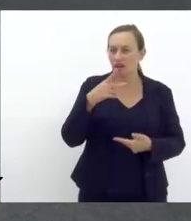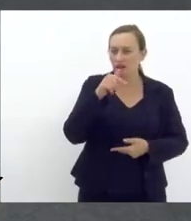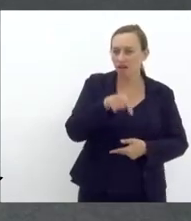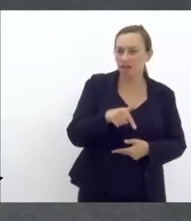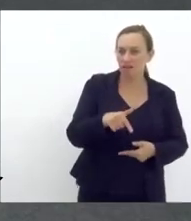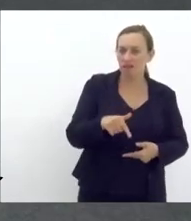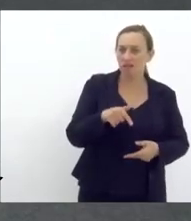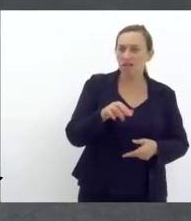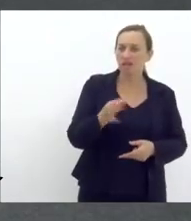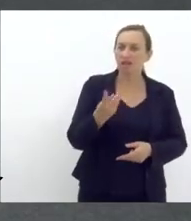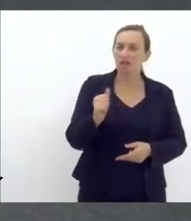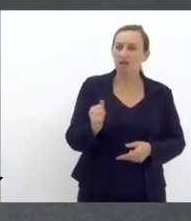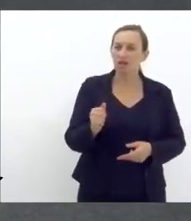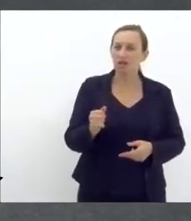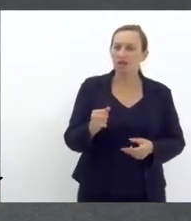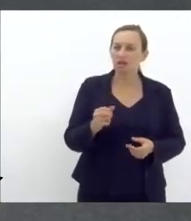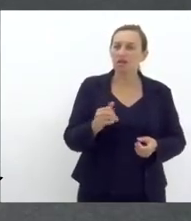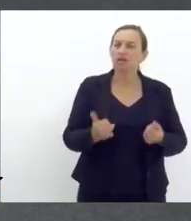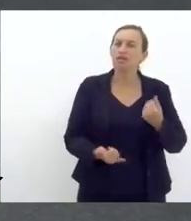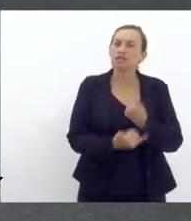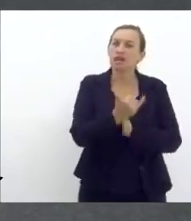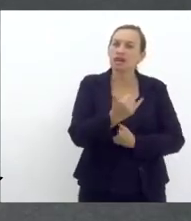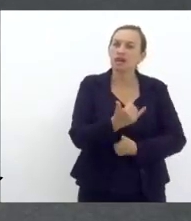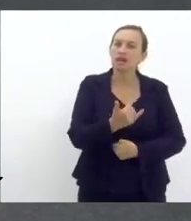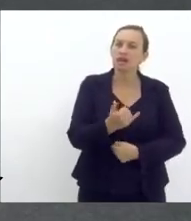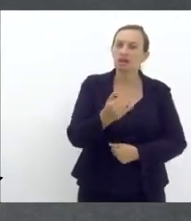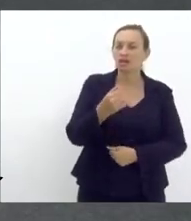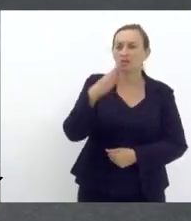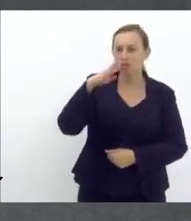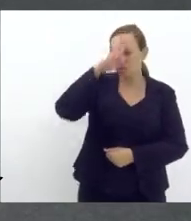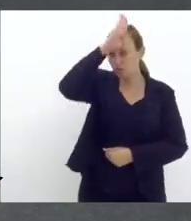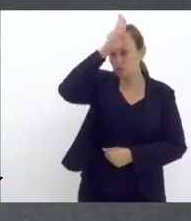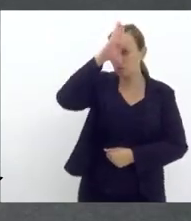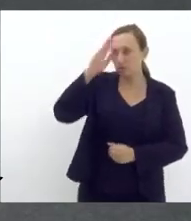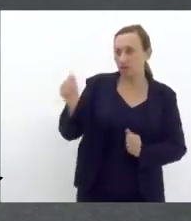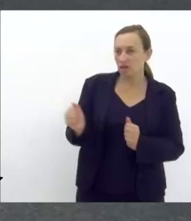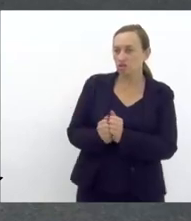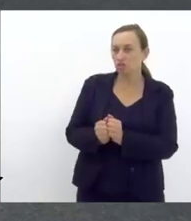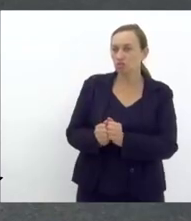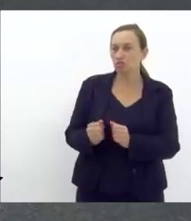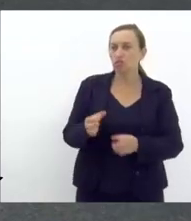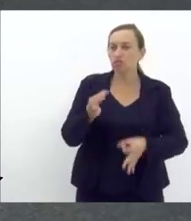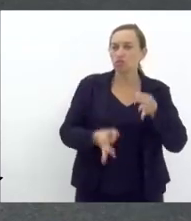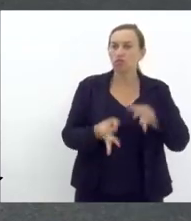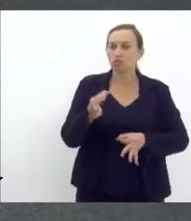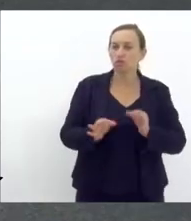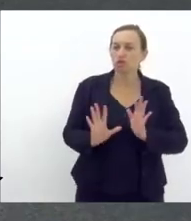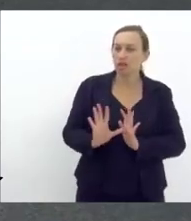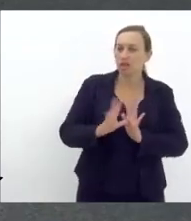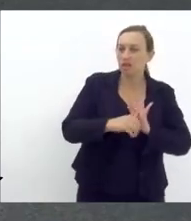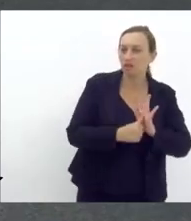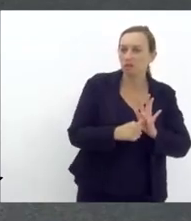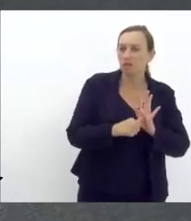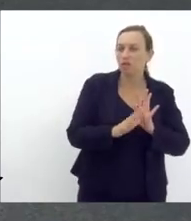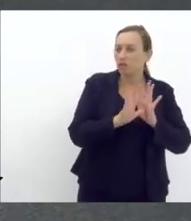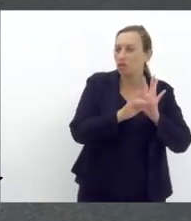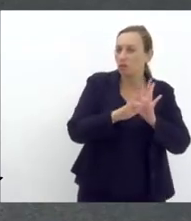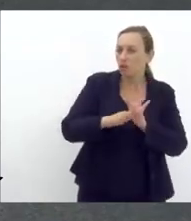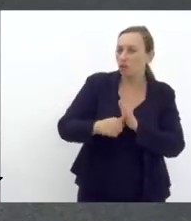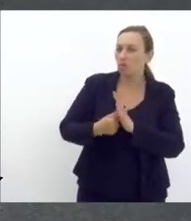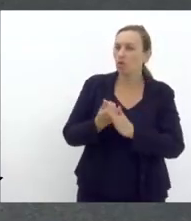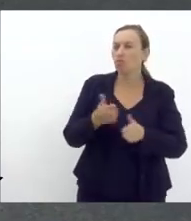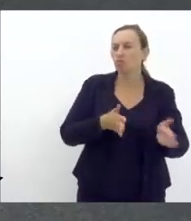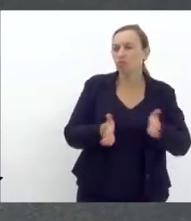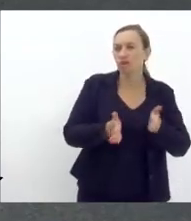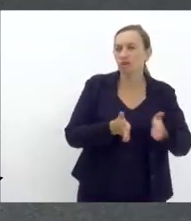traíram até o bolsonaro para ficar do lado do vídeo seu ladrão do juiz ladrão que roubou em plena